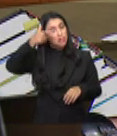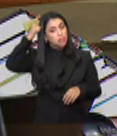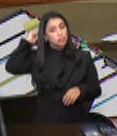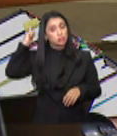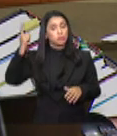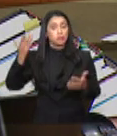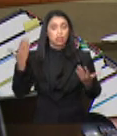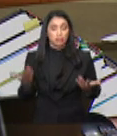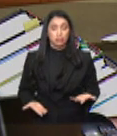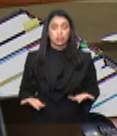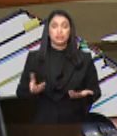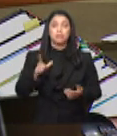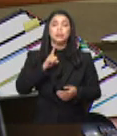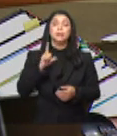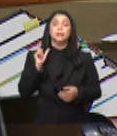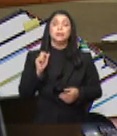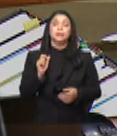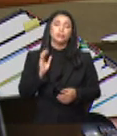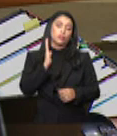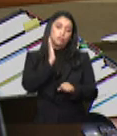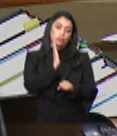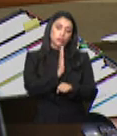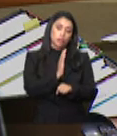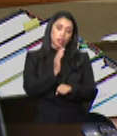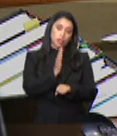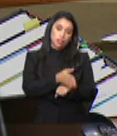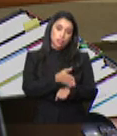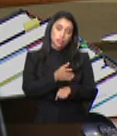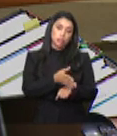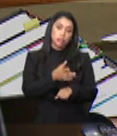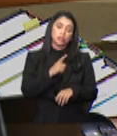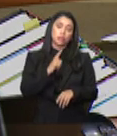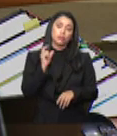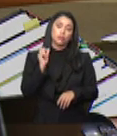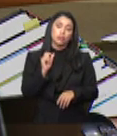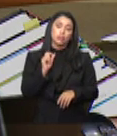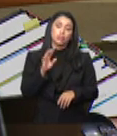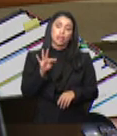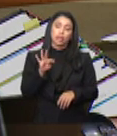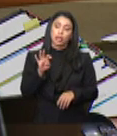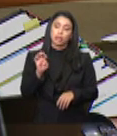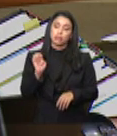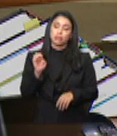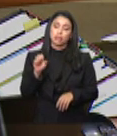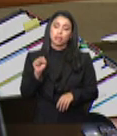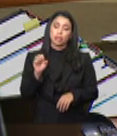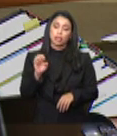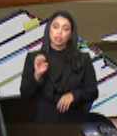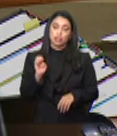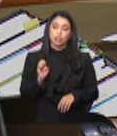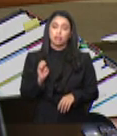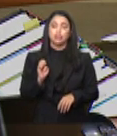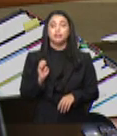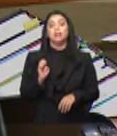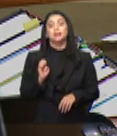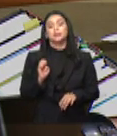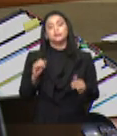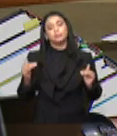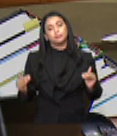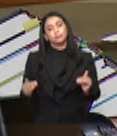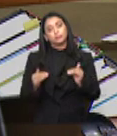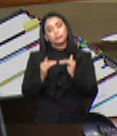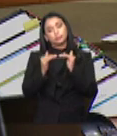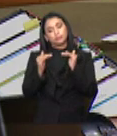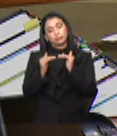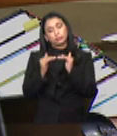Alexandre Moraes, que, embora vencido, traz tese que se alinha